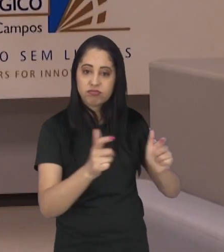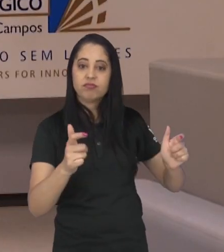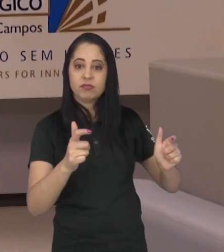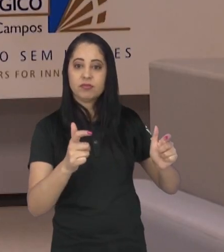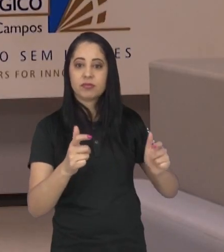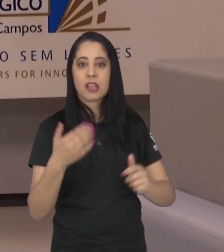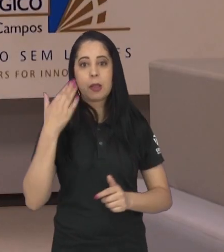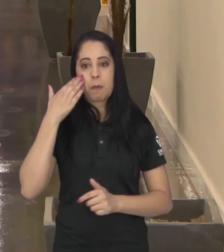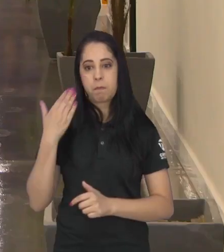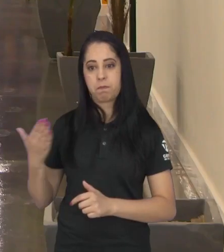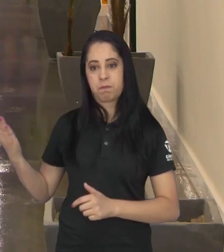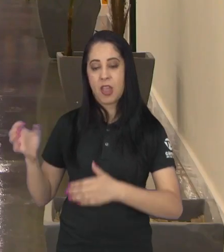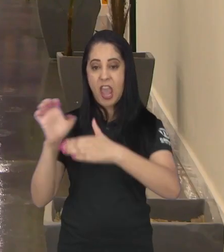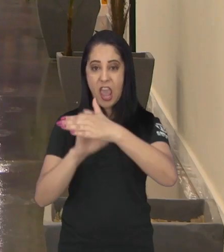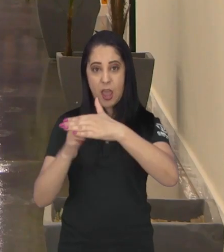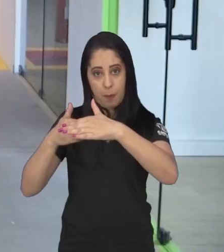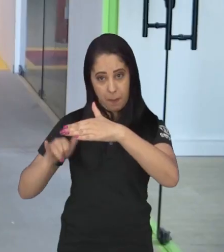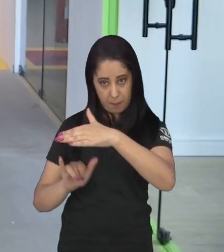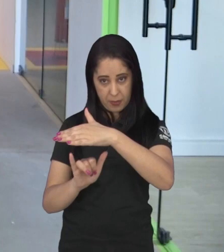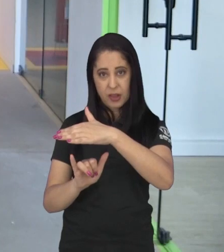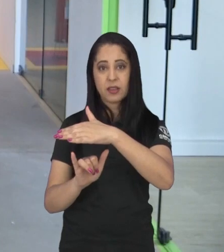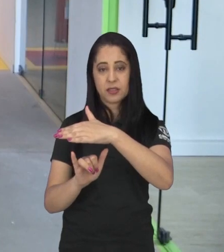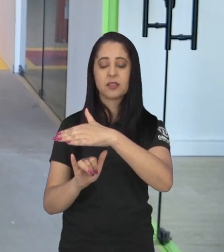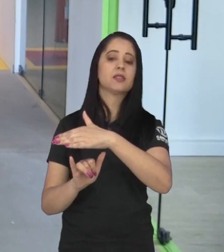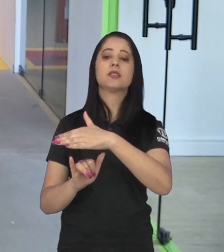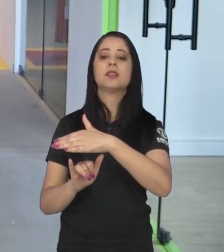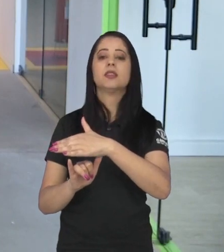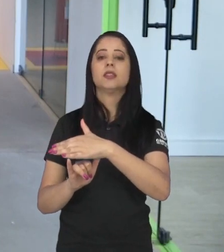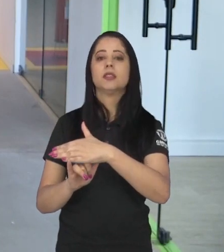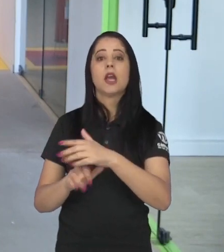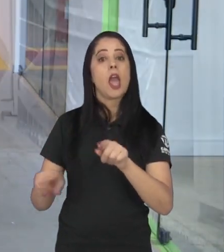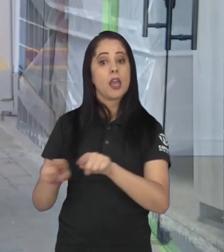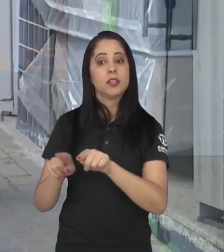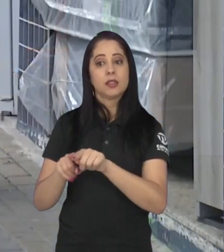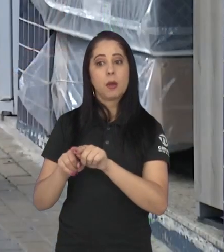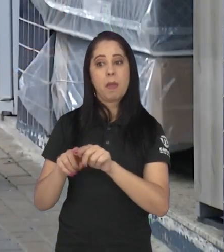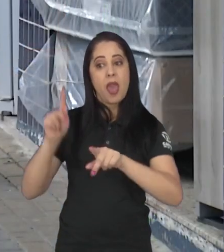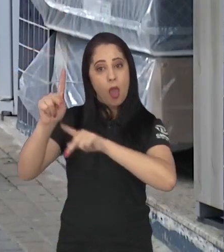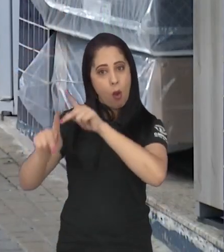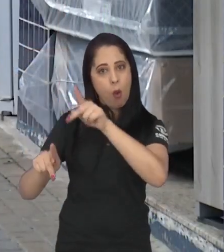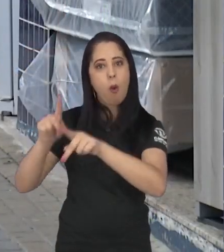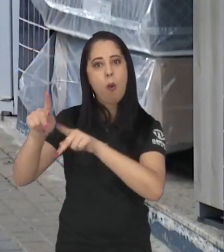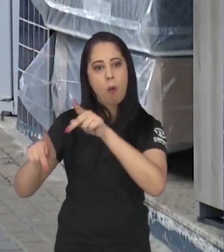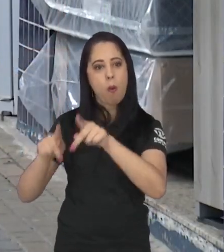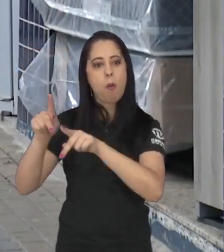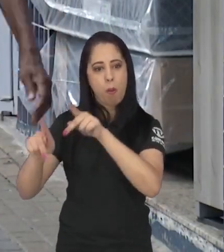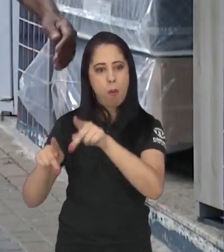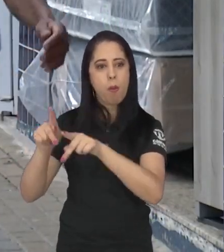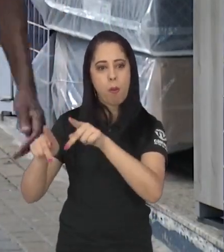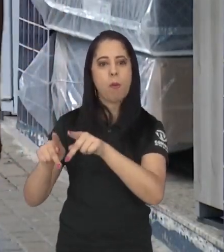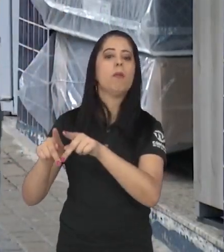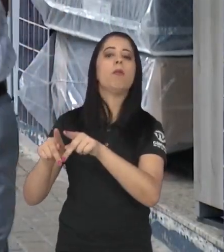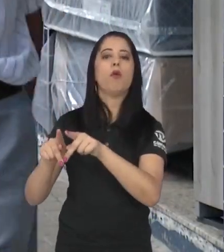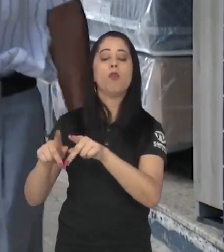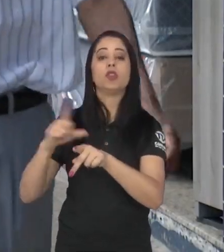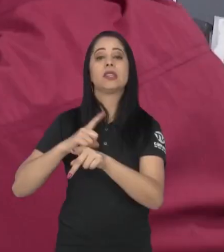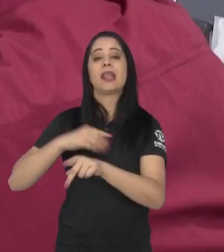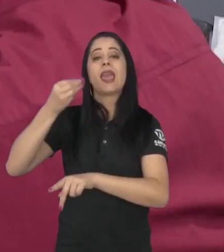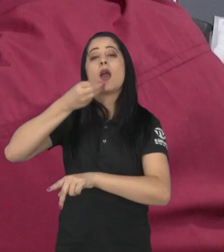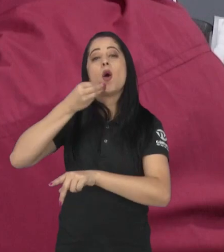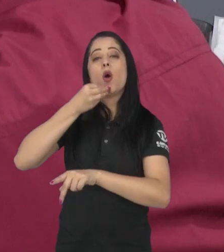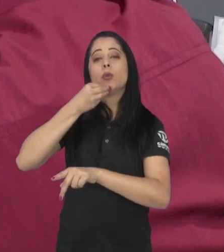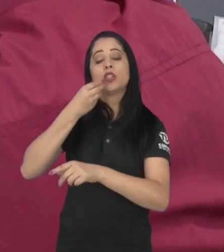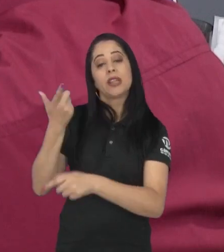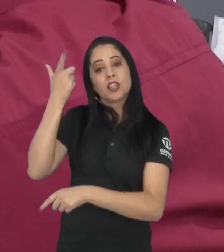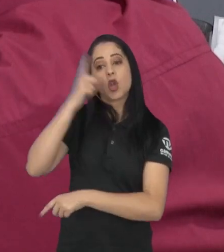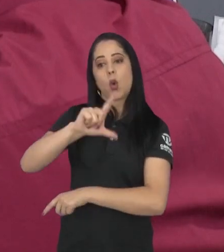município, assim como das startups e empresas envolvidas. Isso atinge diretamente a população, que encontra em São José